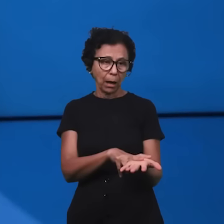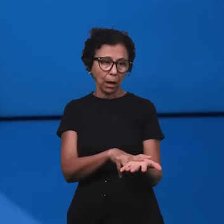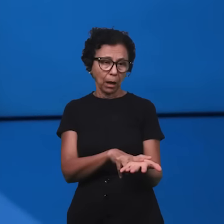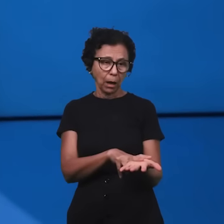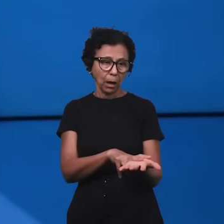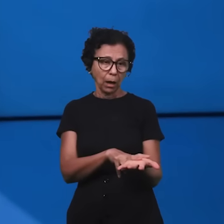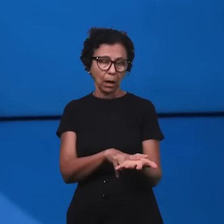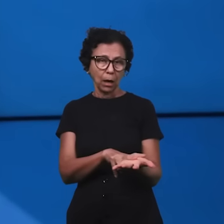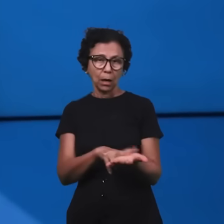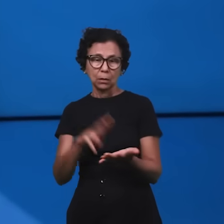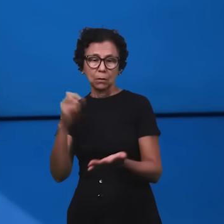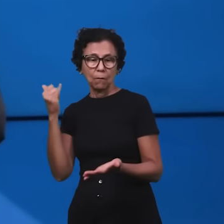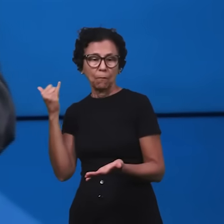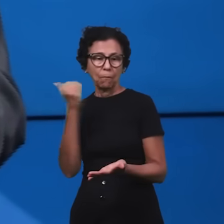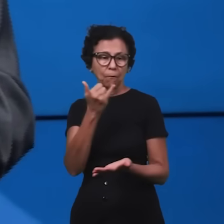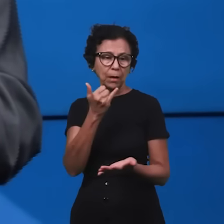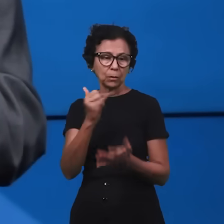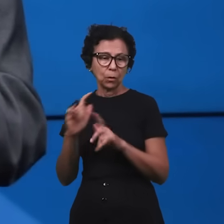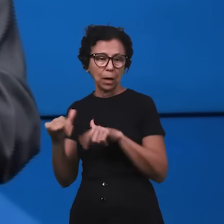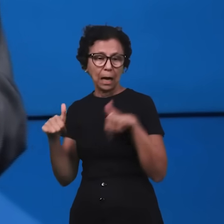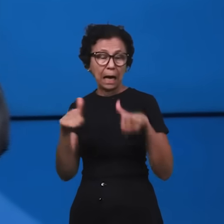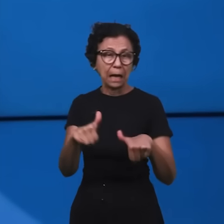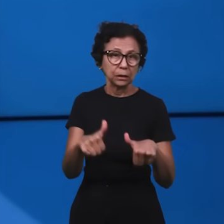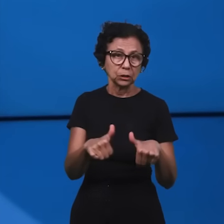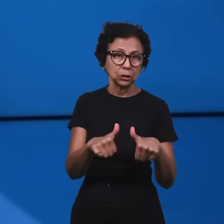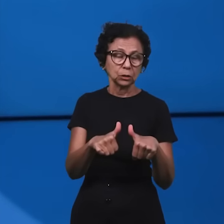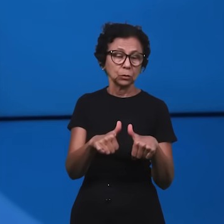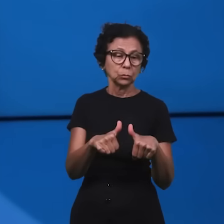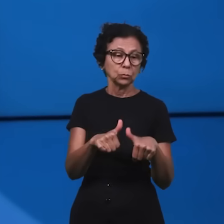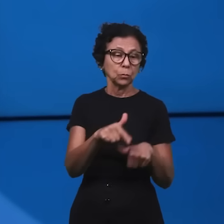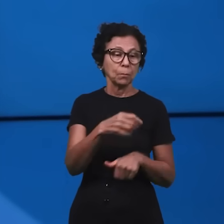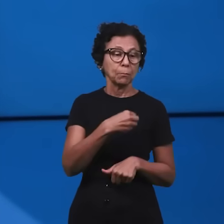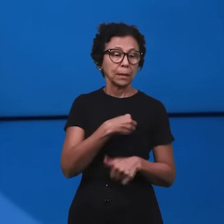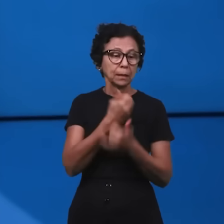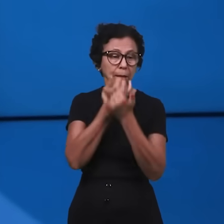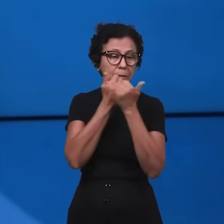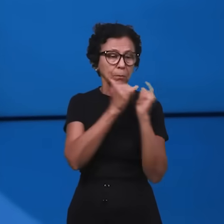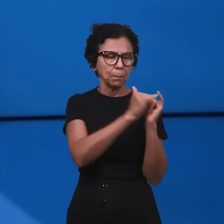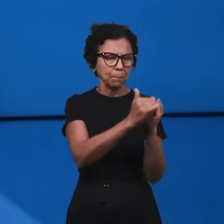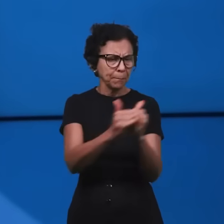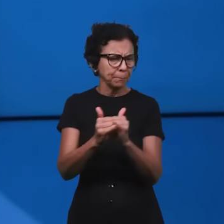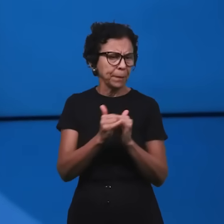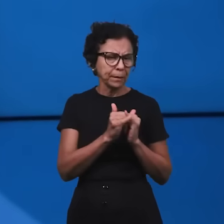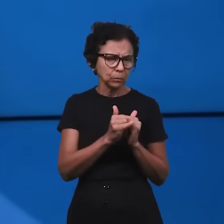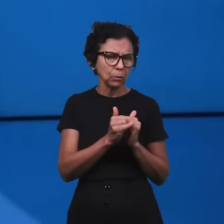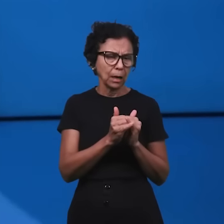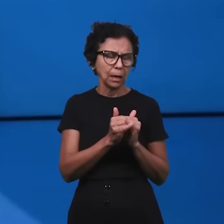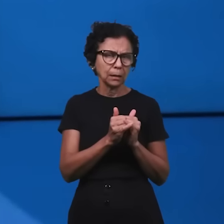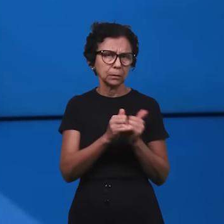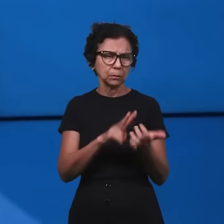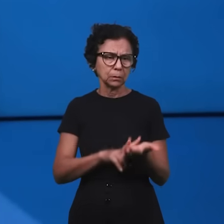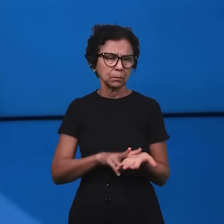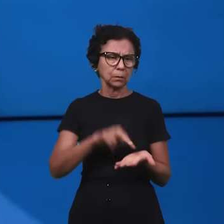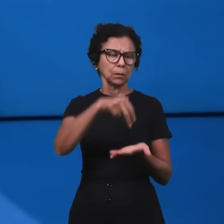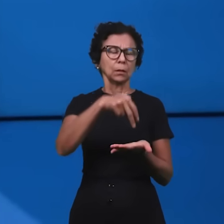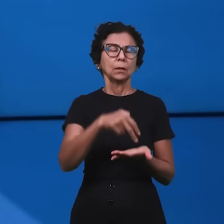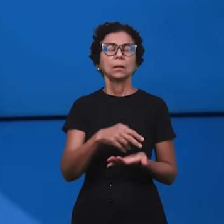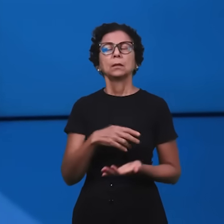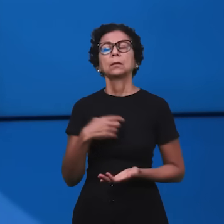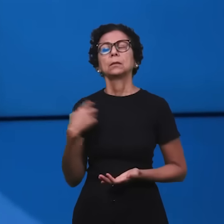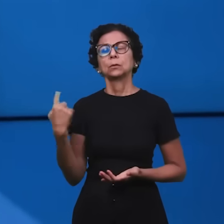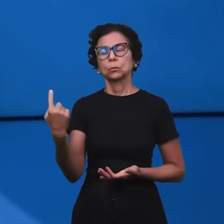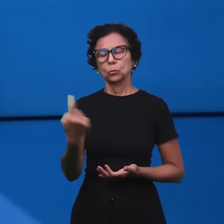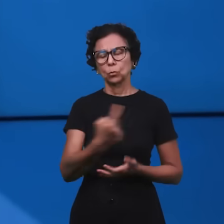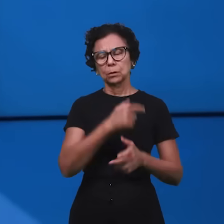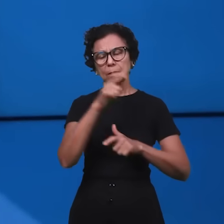e imediatamente ali os pecados dele foram perdoados e a partir dali então todos glorificaram ao Senhor,